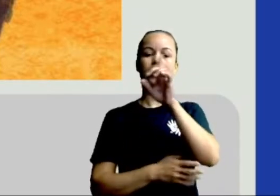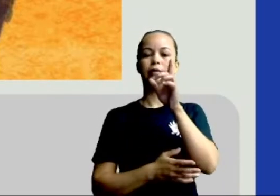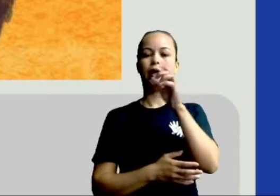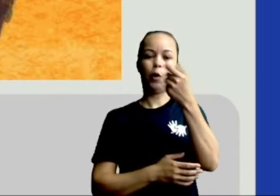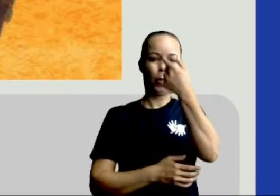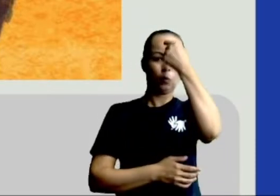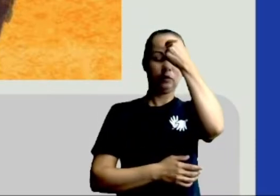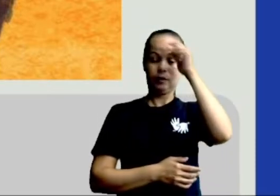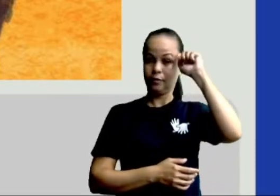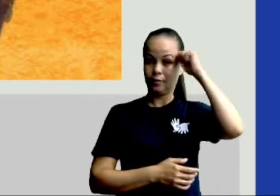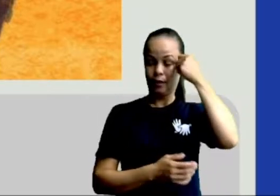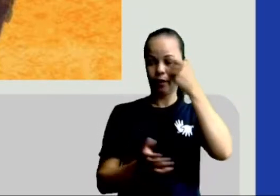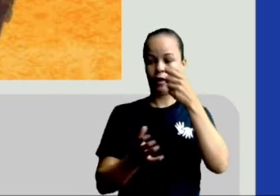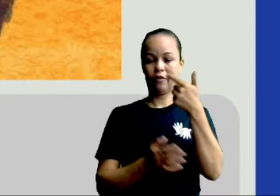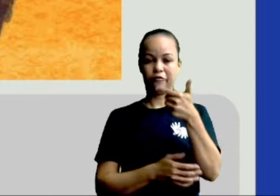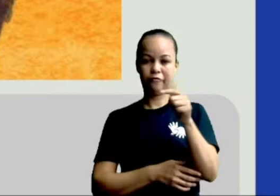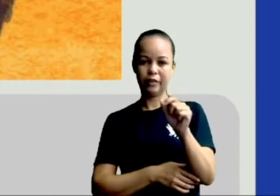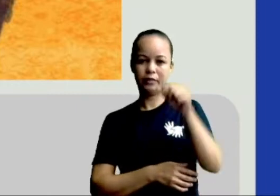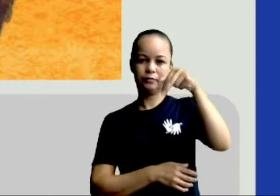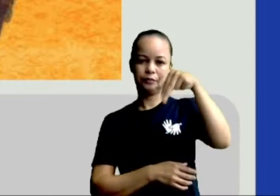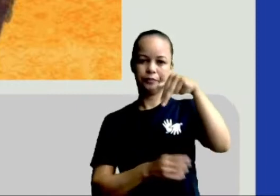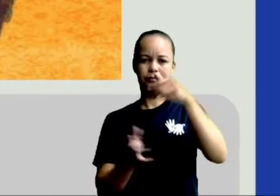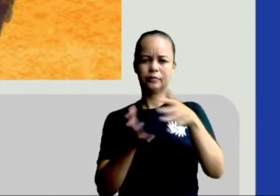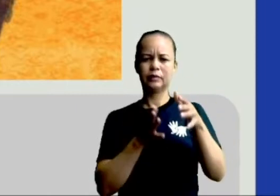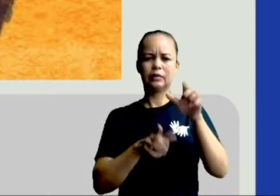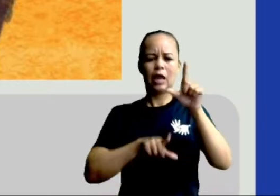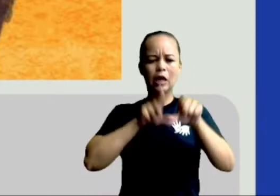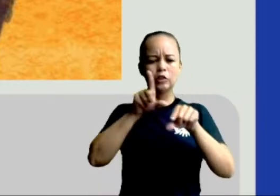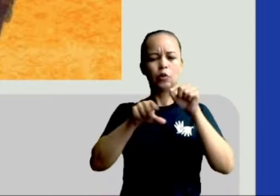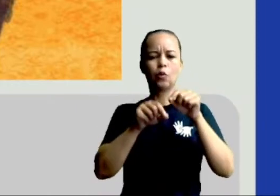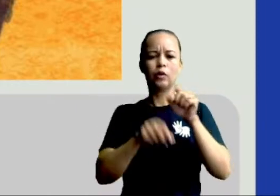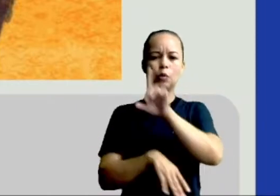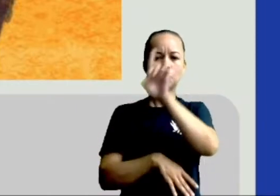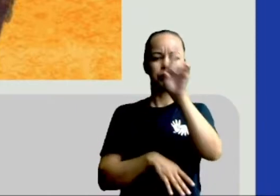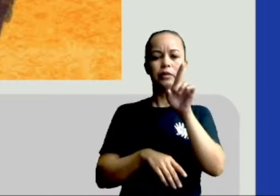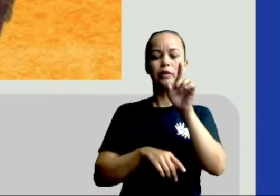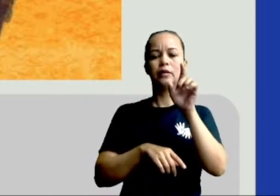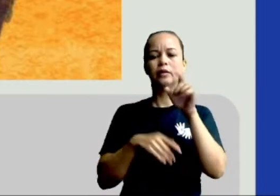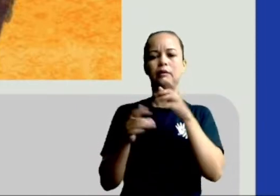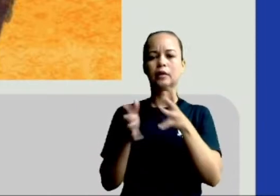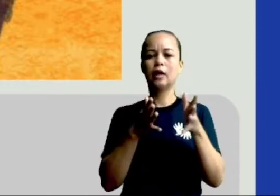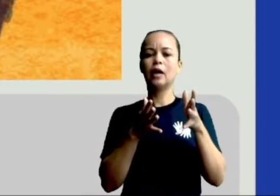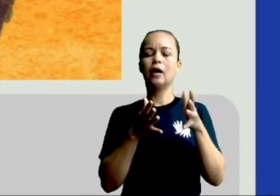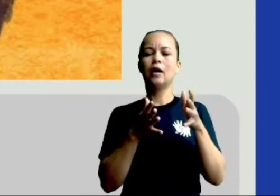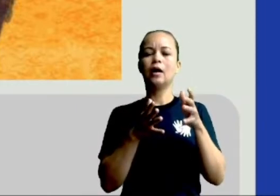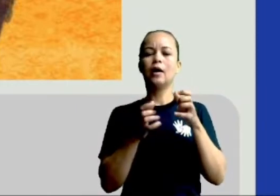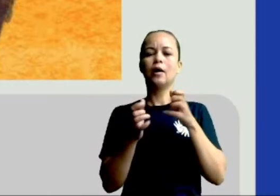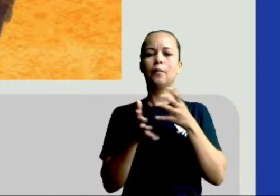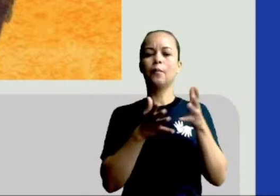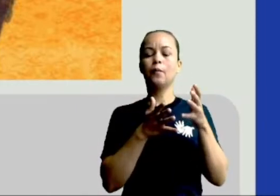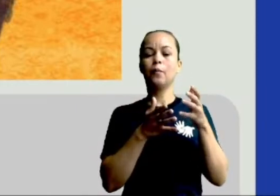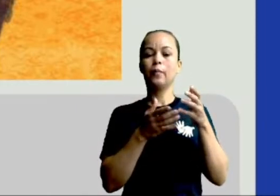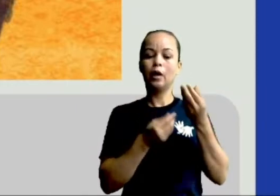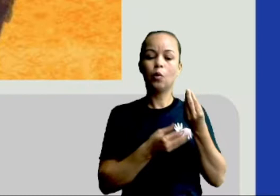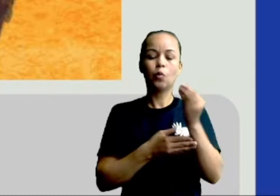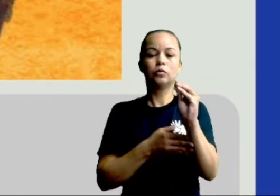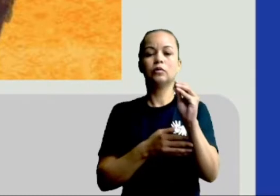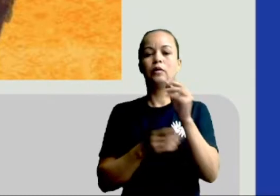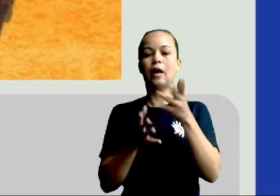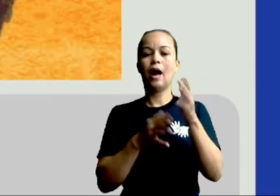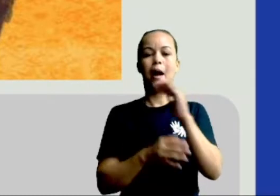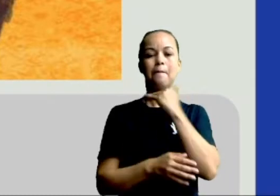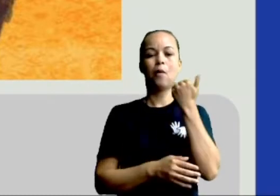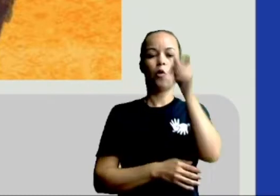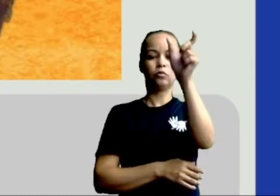novembro. A data foi escolhida por coincidir com o dia atribuído à morte de